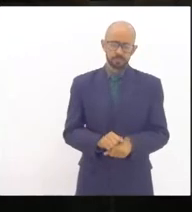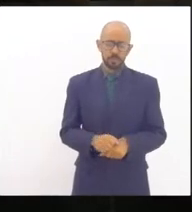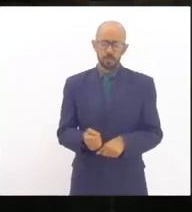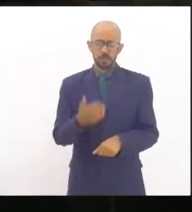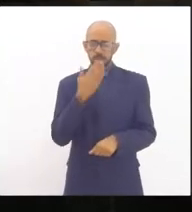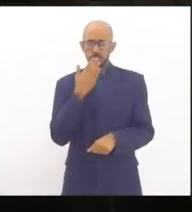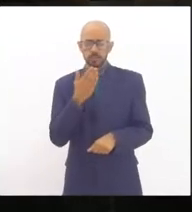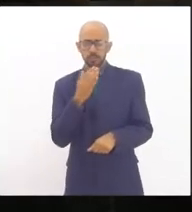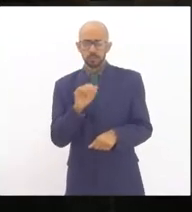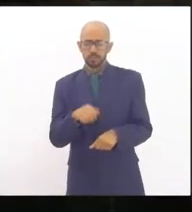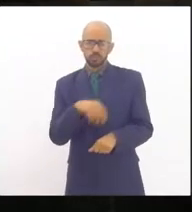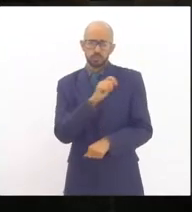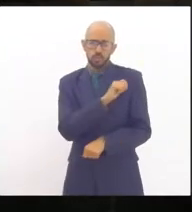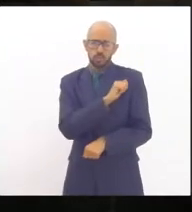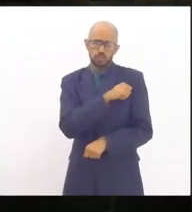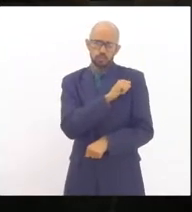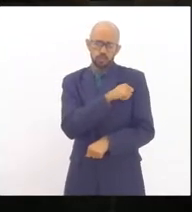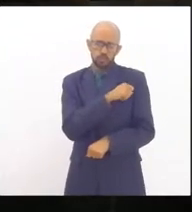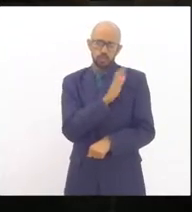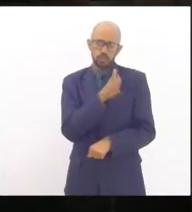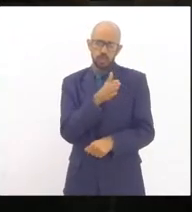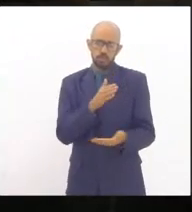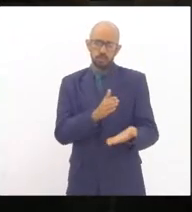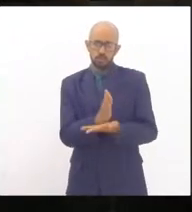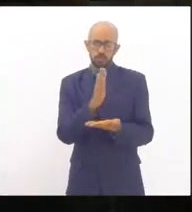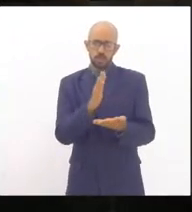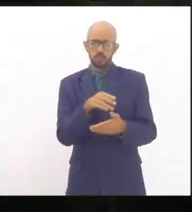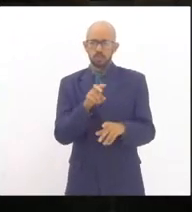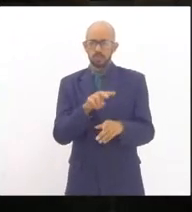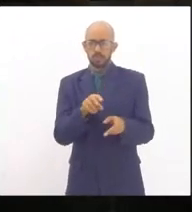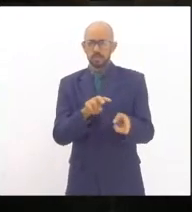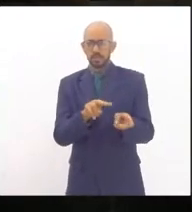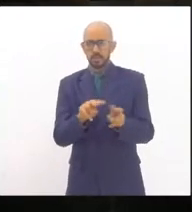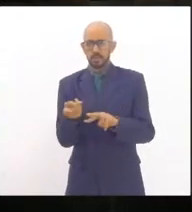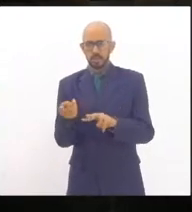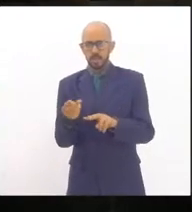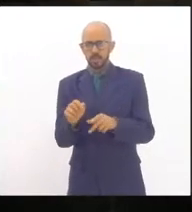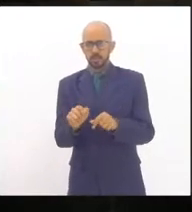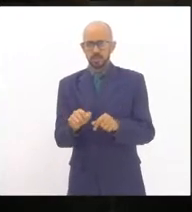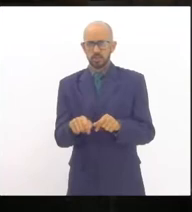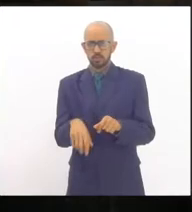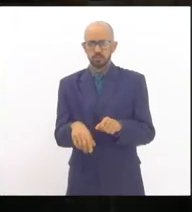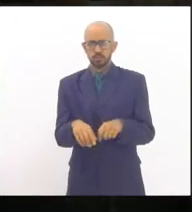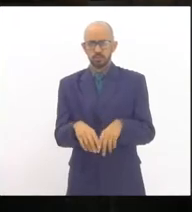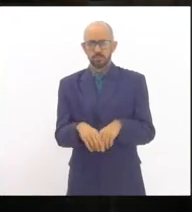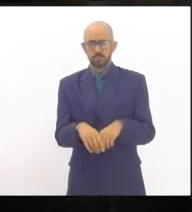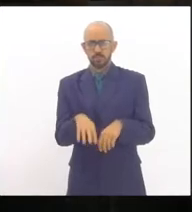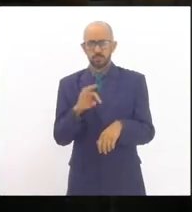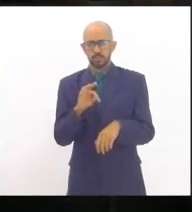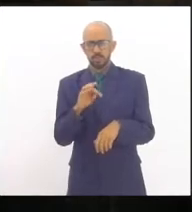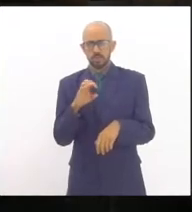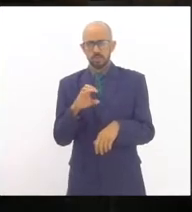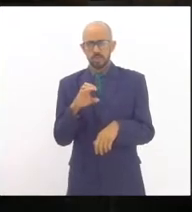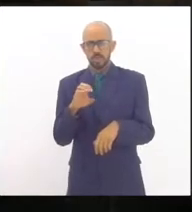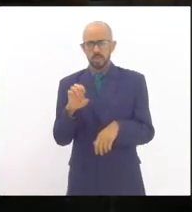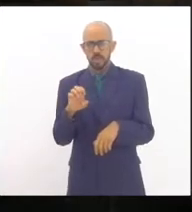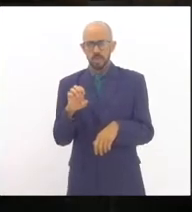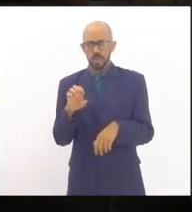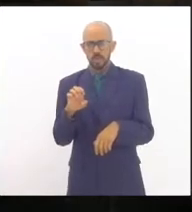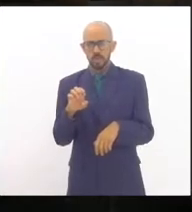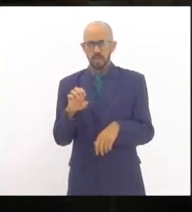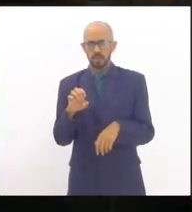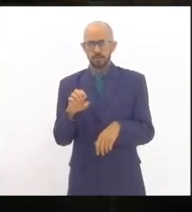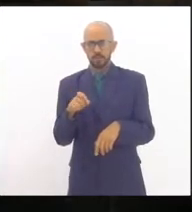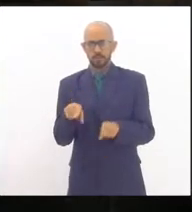auditoria já aprovada que será encaminhadas ao TSE e